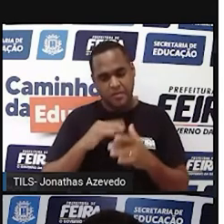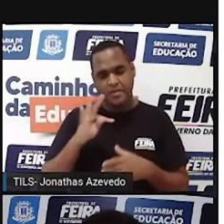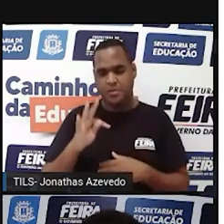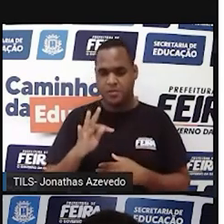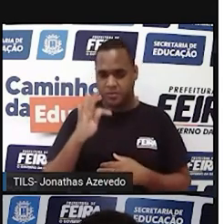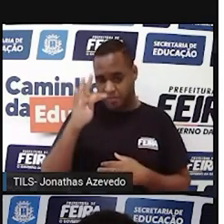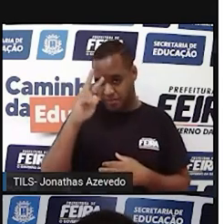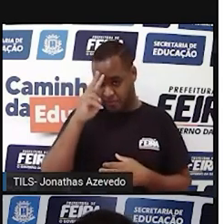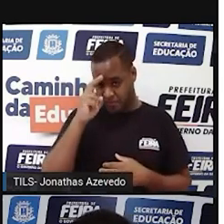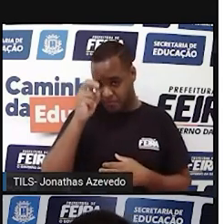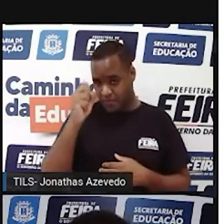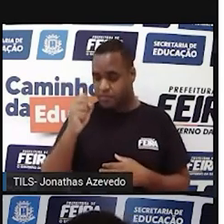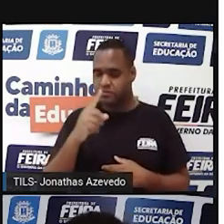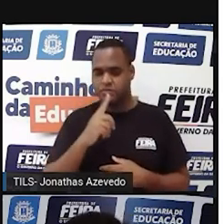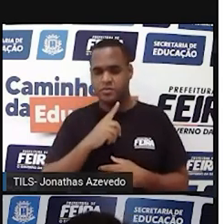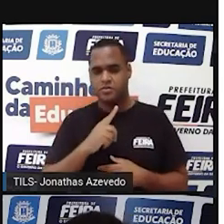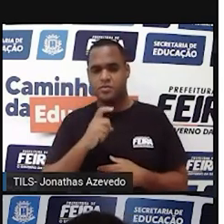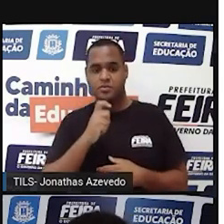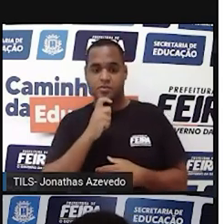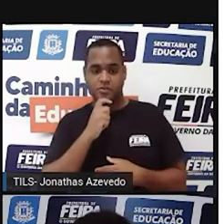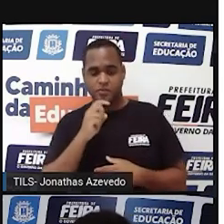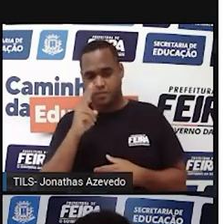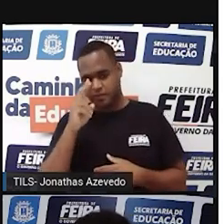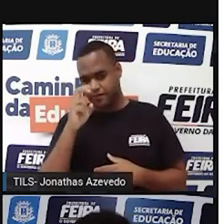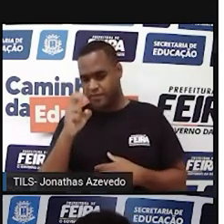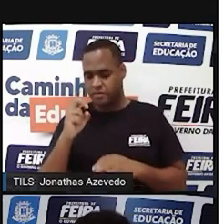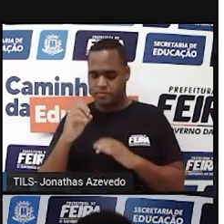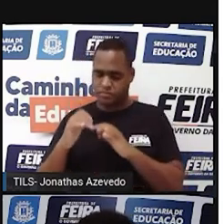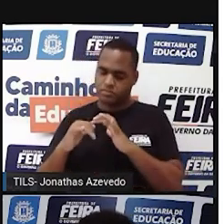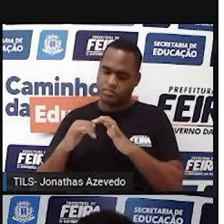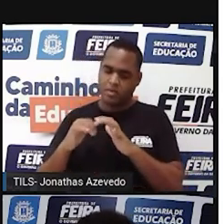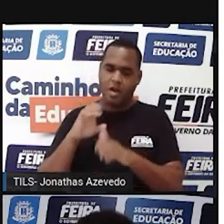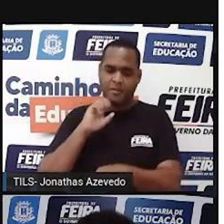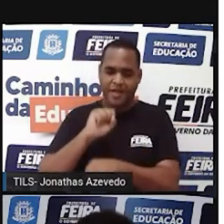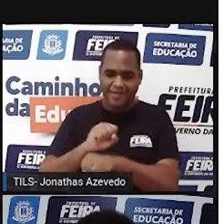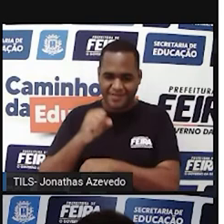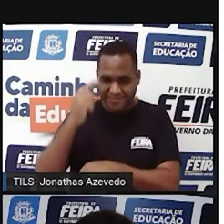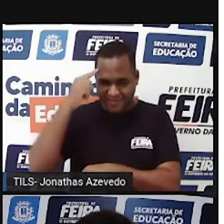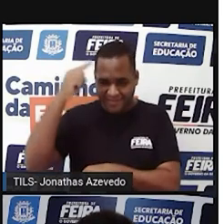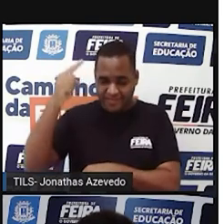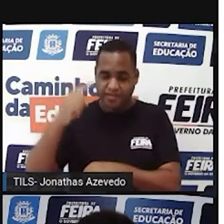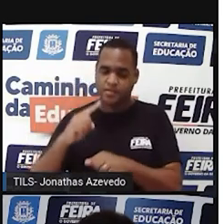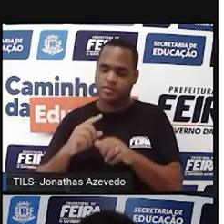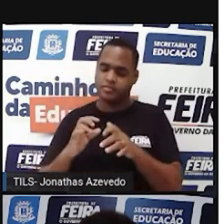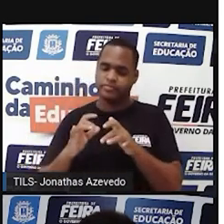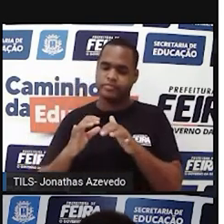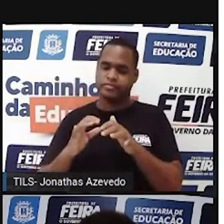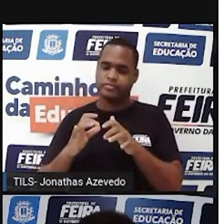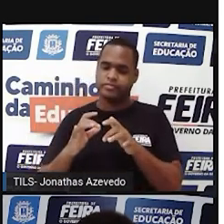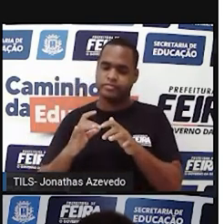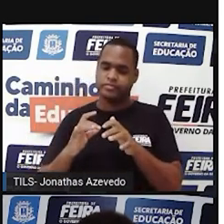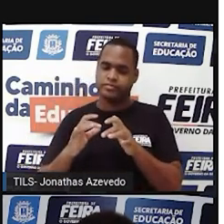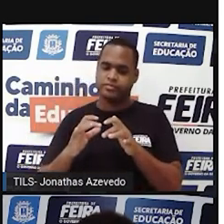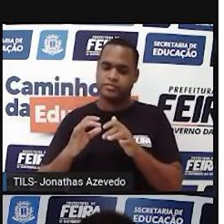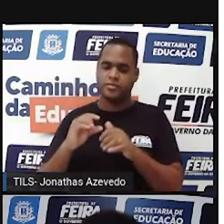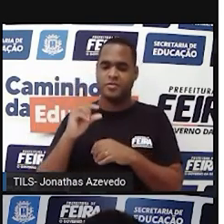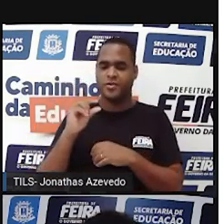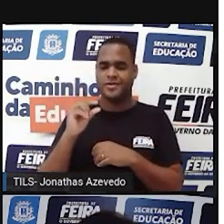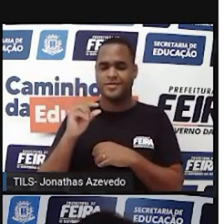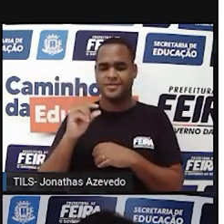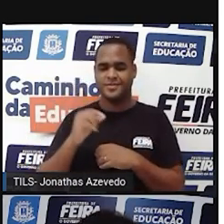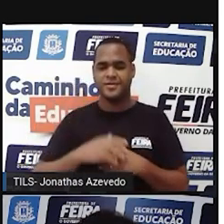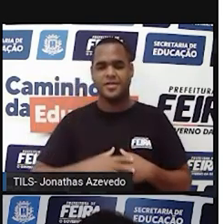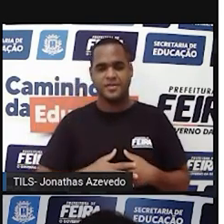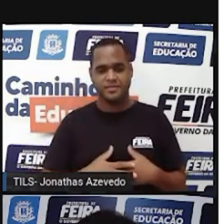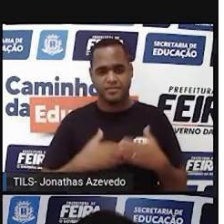maior. Quanto mais frio, menos agitadas ficam as moléculas, temperatura menor. Bora